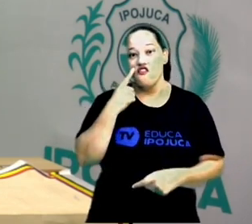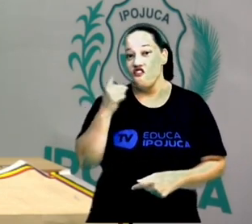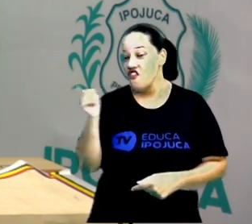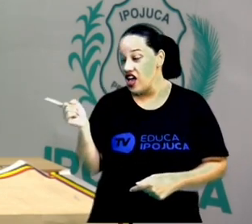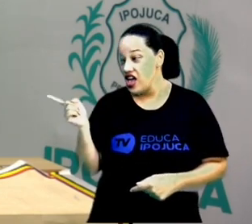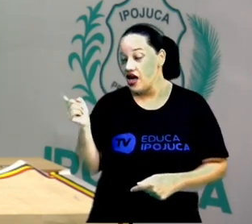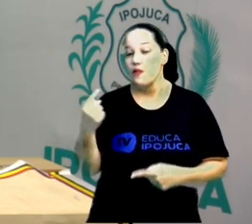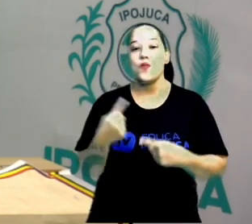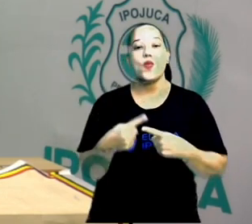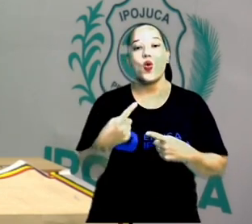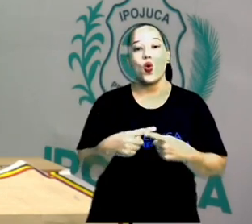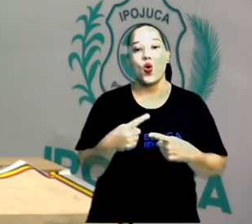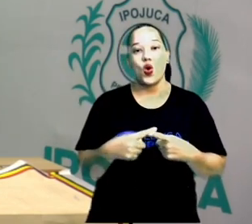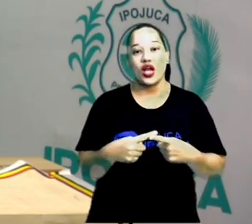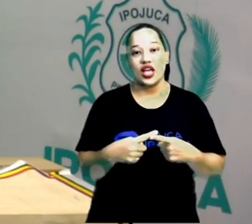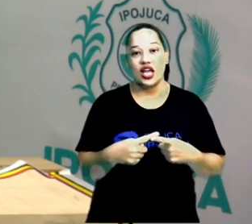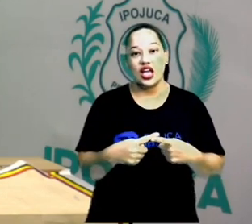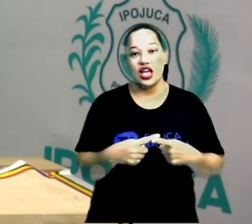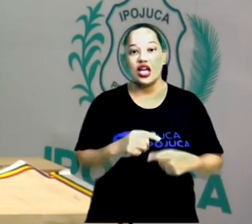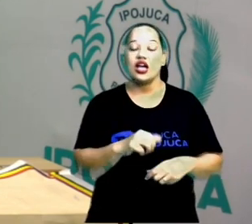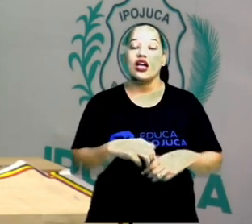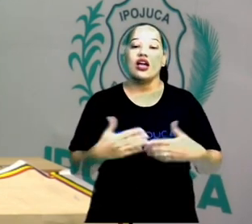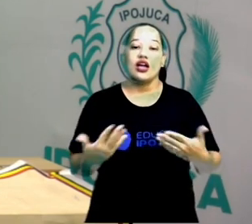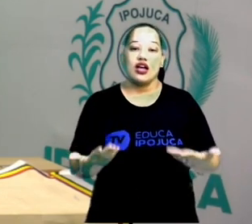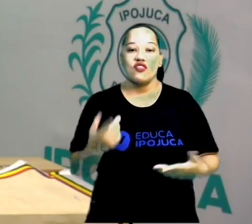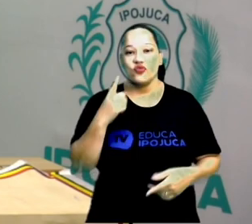Por não terem